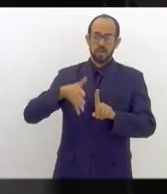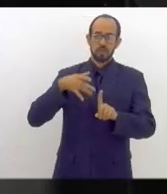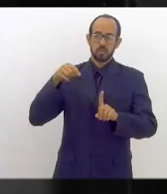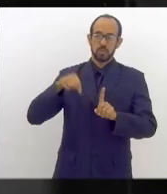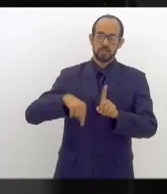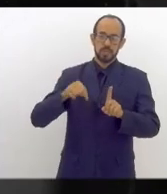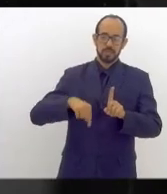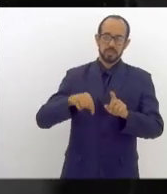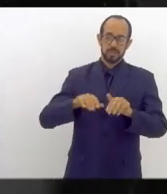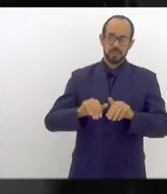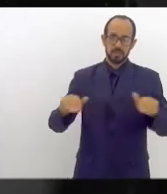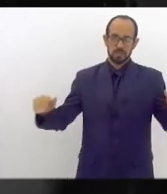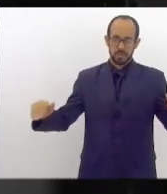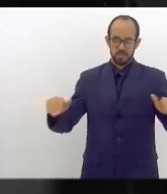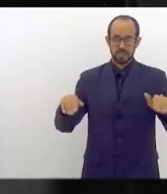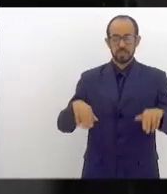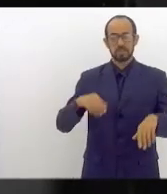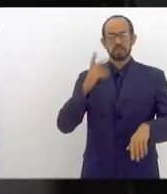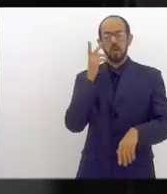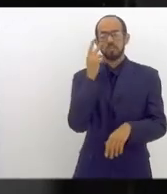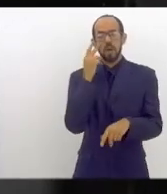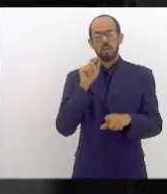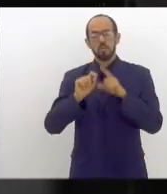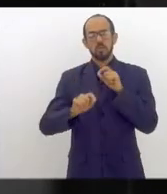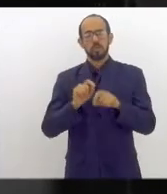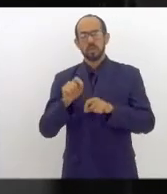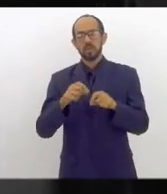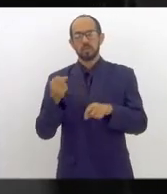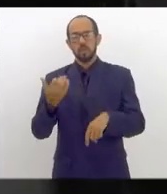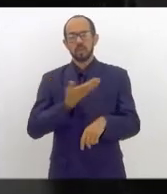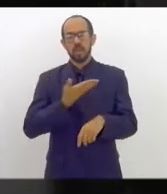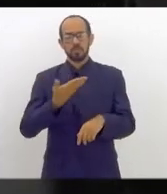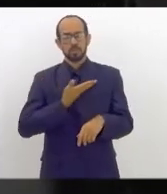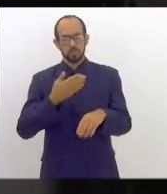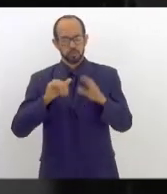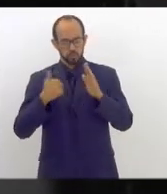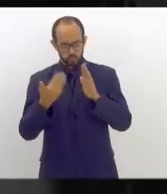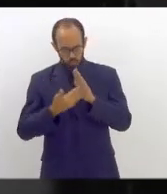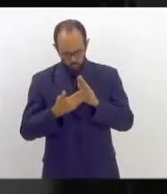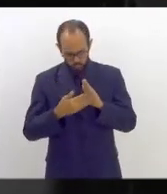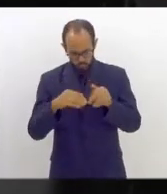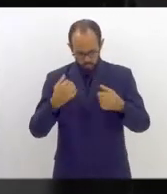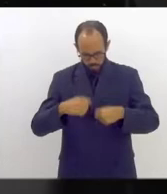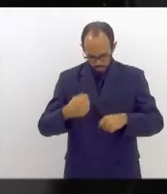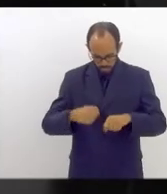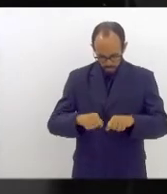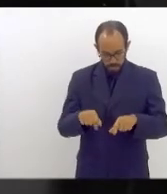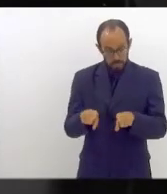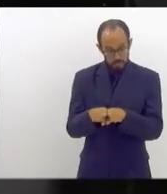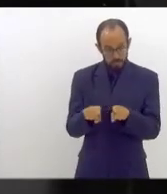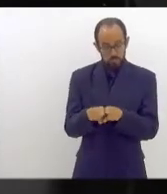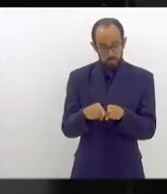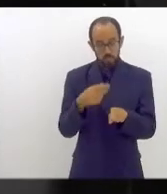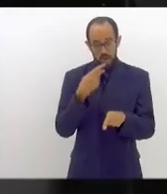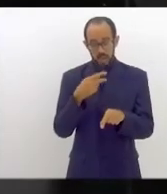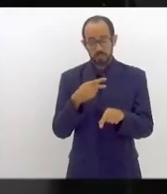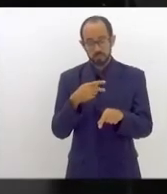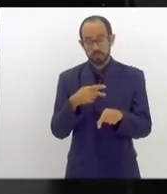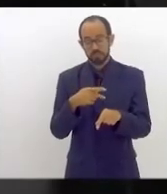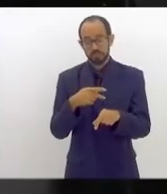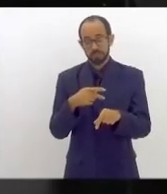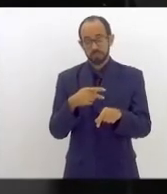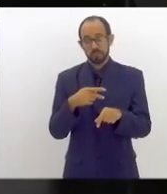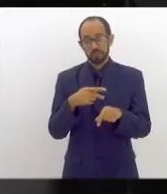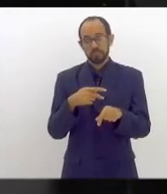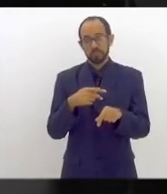aqui na mesa geralmente além quando também é amigo de todos deve ter alguma coisa para falar em algumas oportunidades